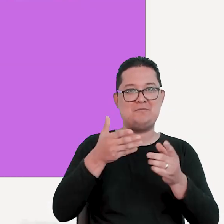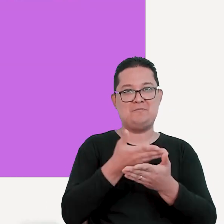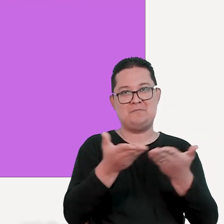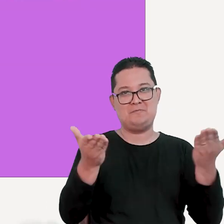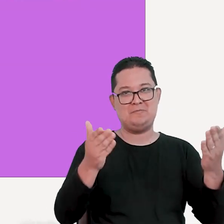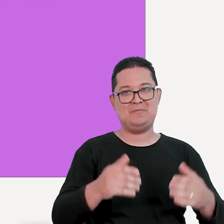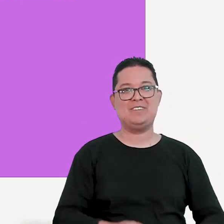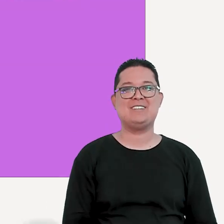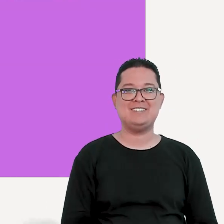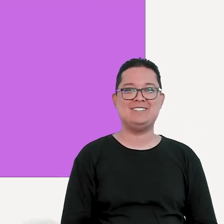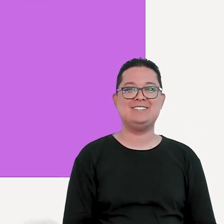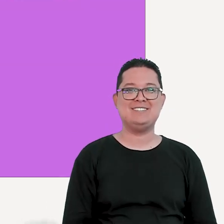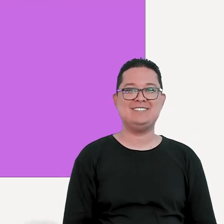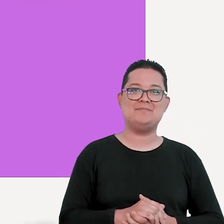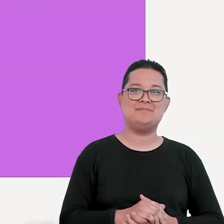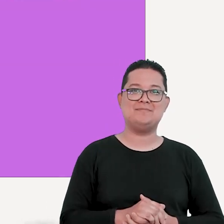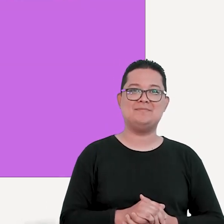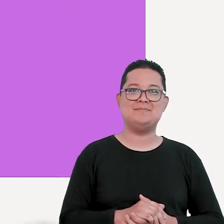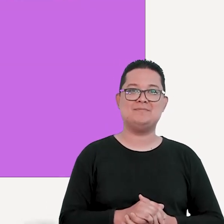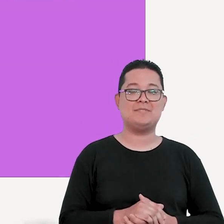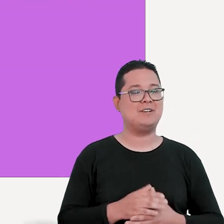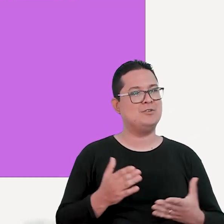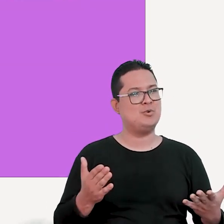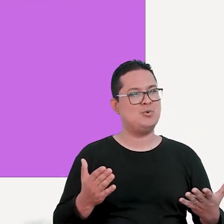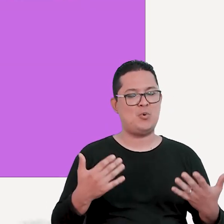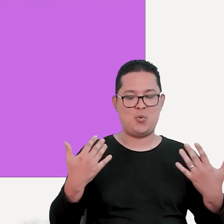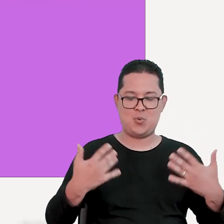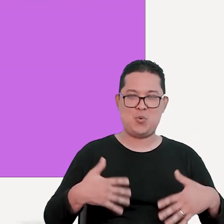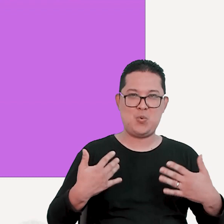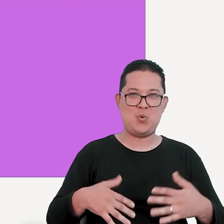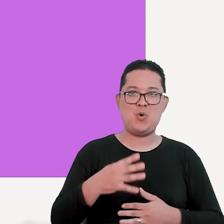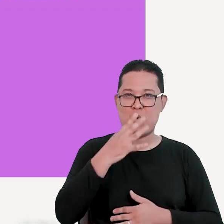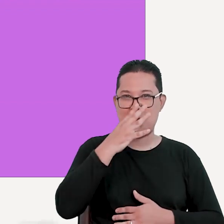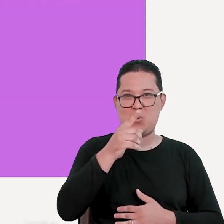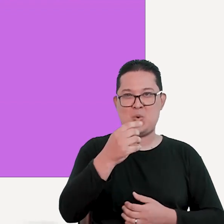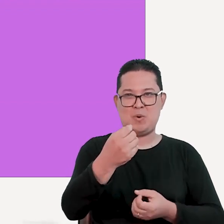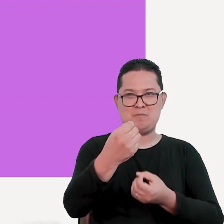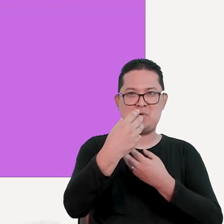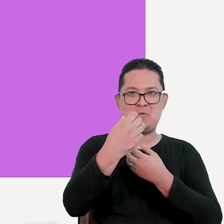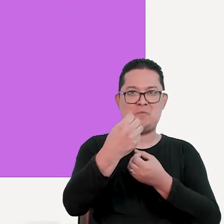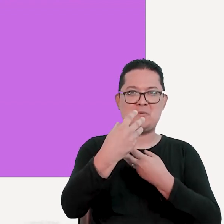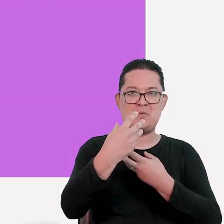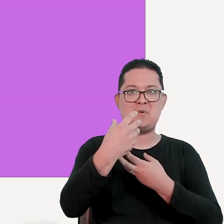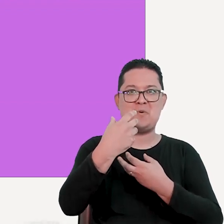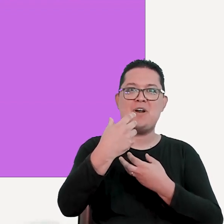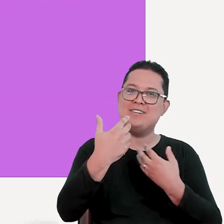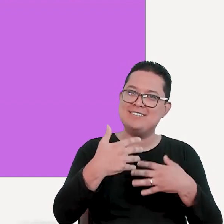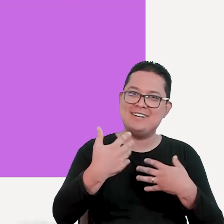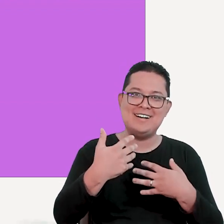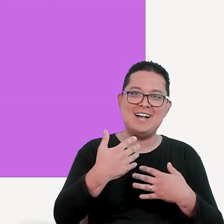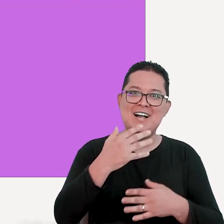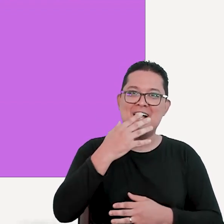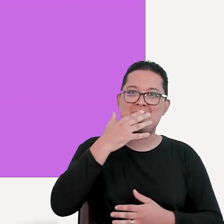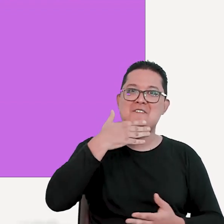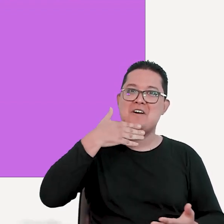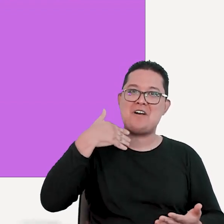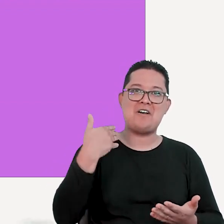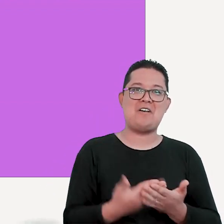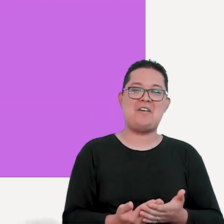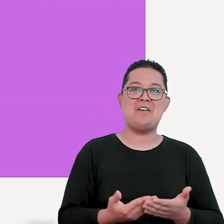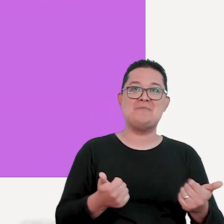vocês. E depois dessa aula incrível da nossa querida Lori,